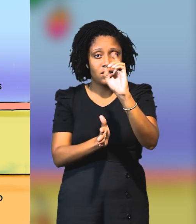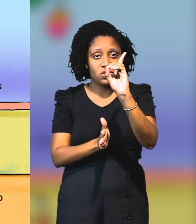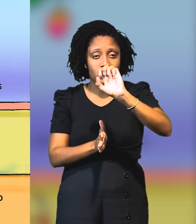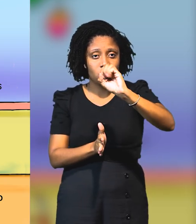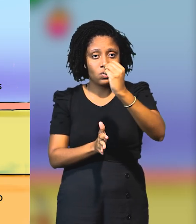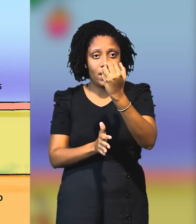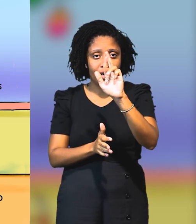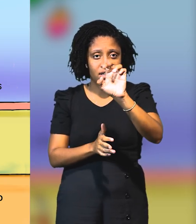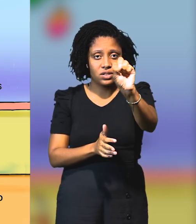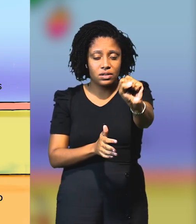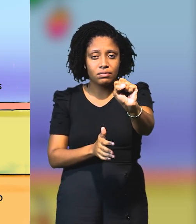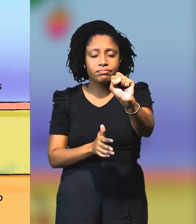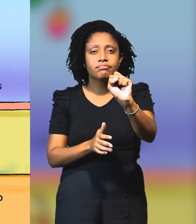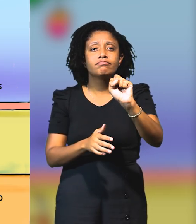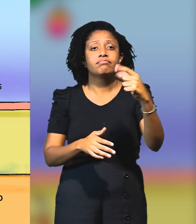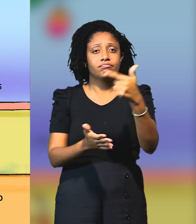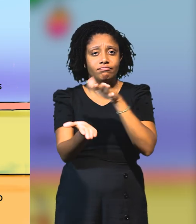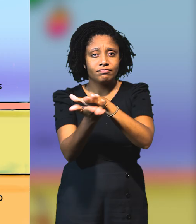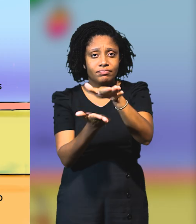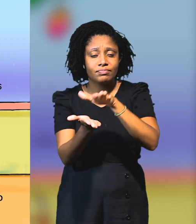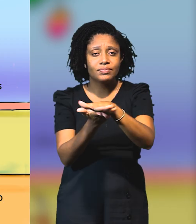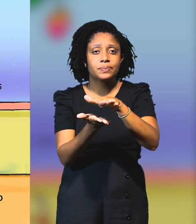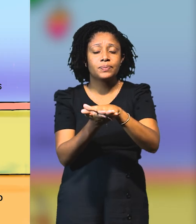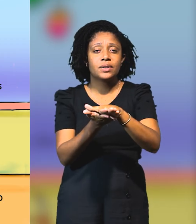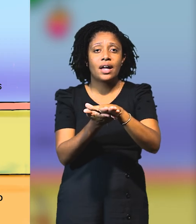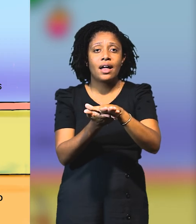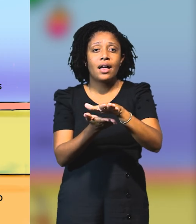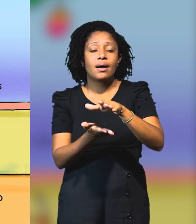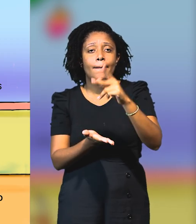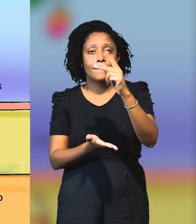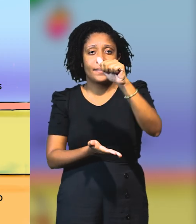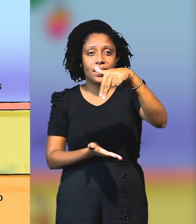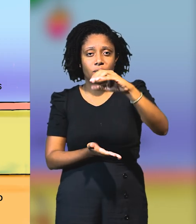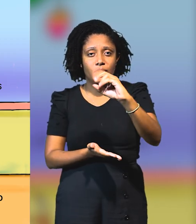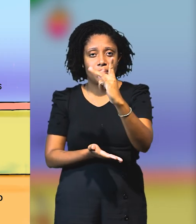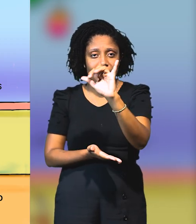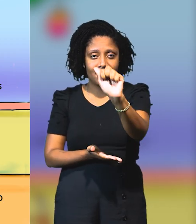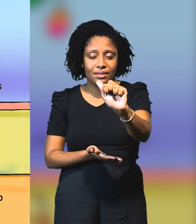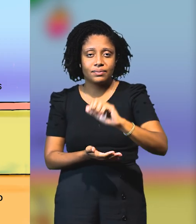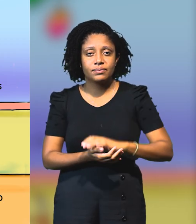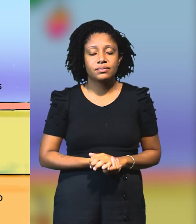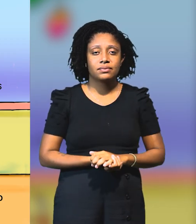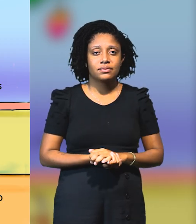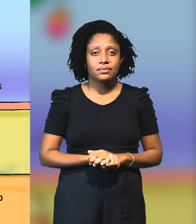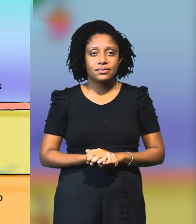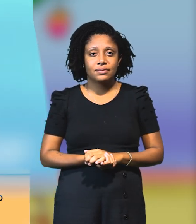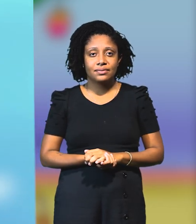Ed Soares. Segunda edição, editora Panóplia.